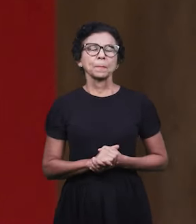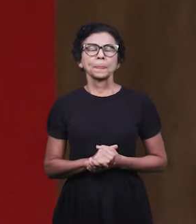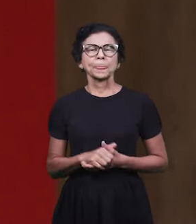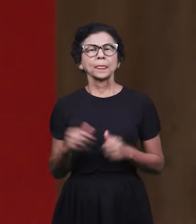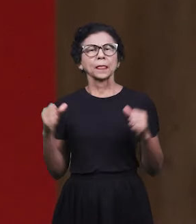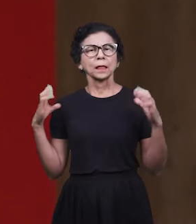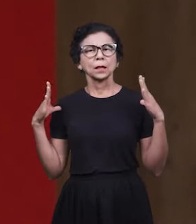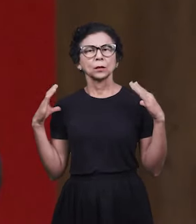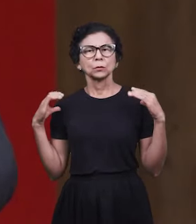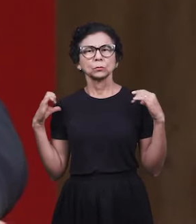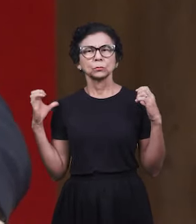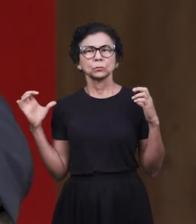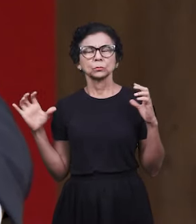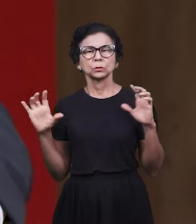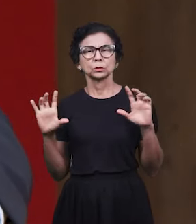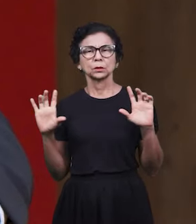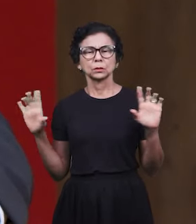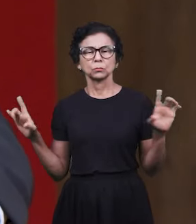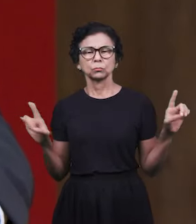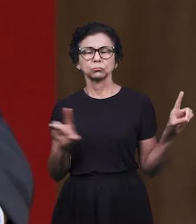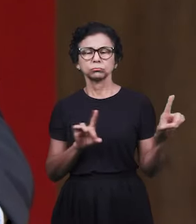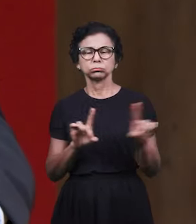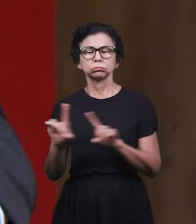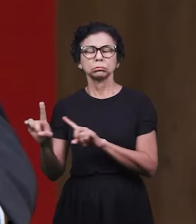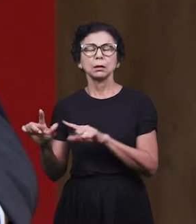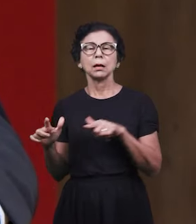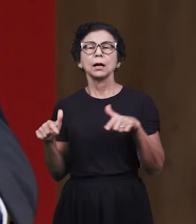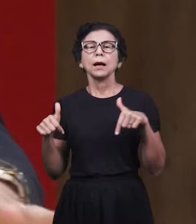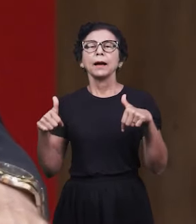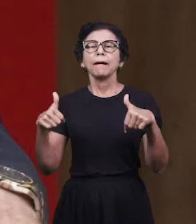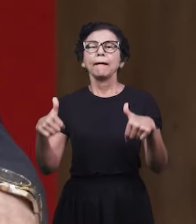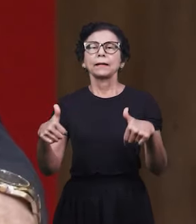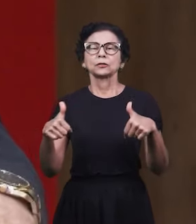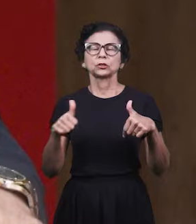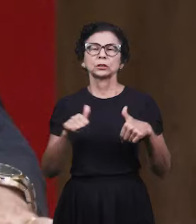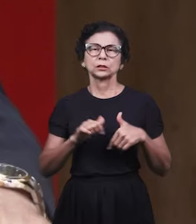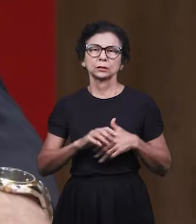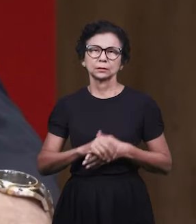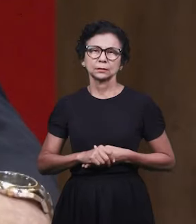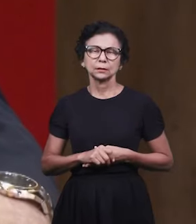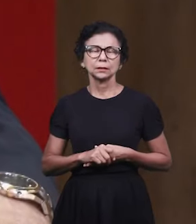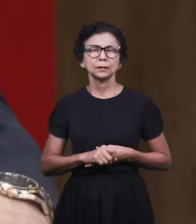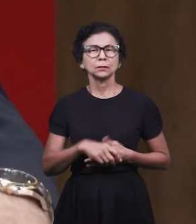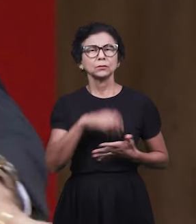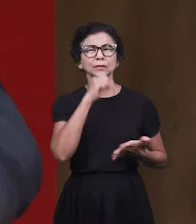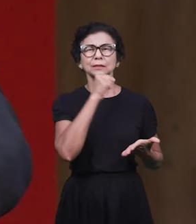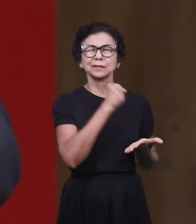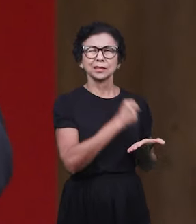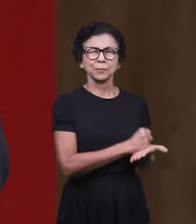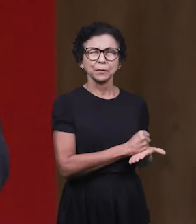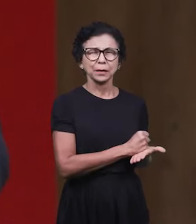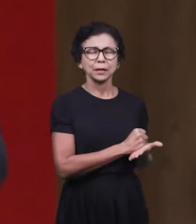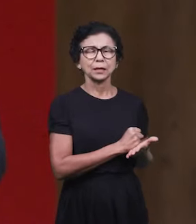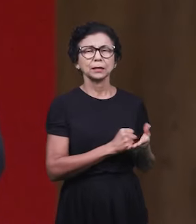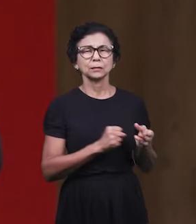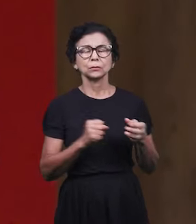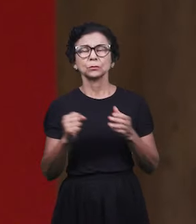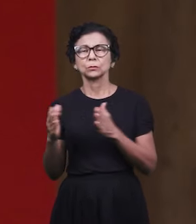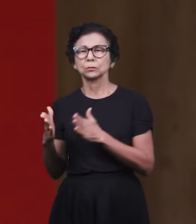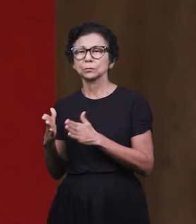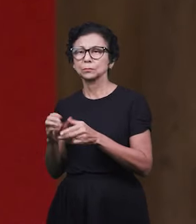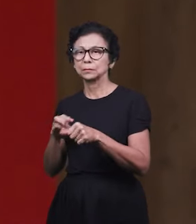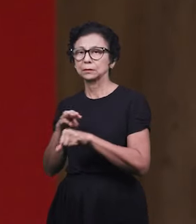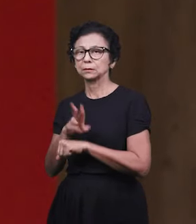ministração dos anjos. Pastor Marcelo, pastor Wallace falaram no evento passado, no Velho Testamento, no Ministério de